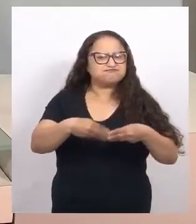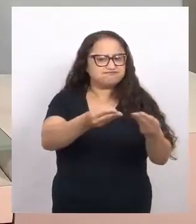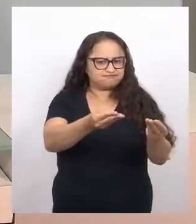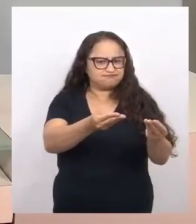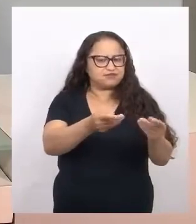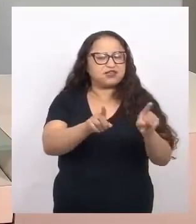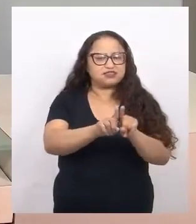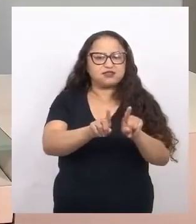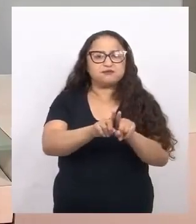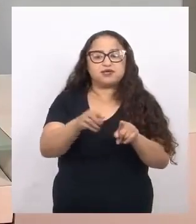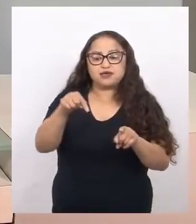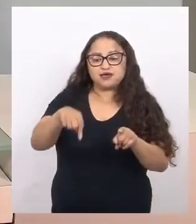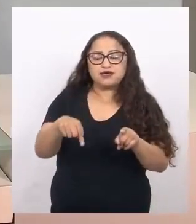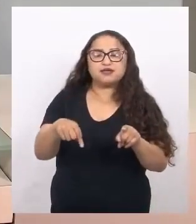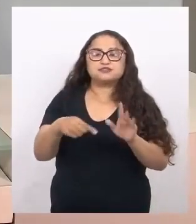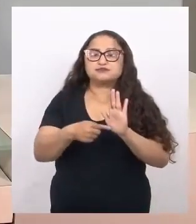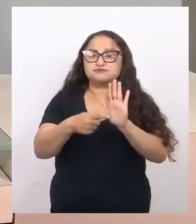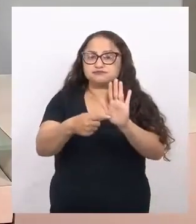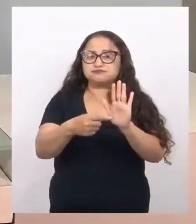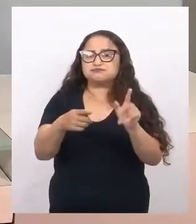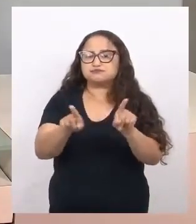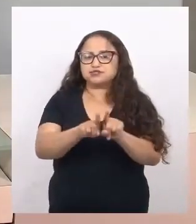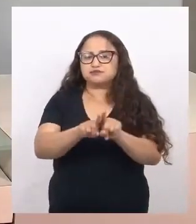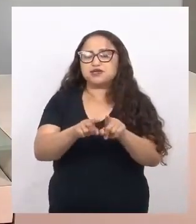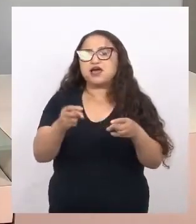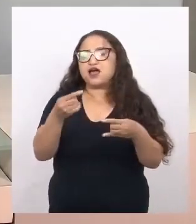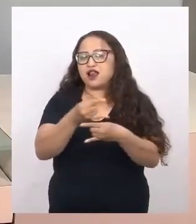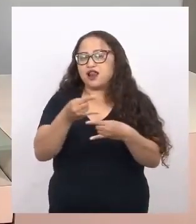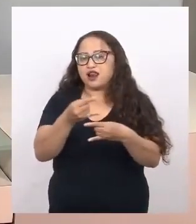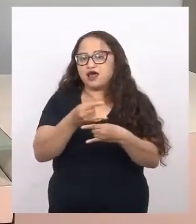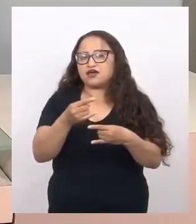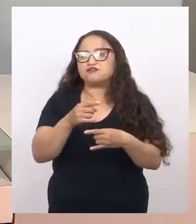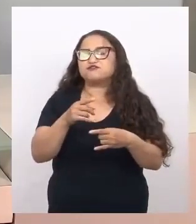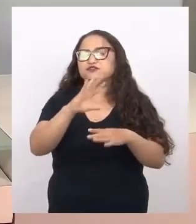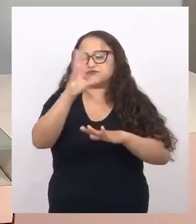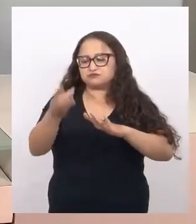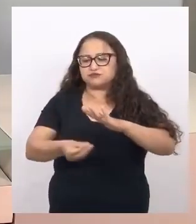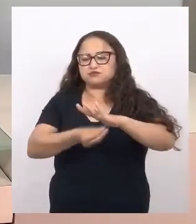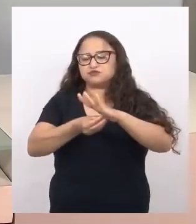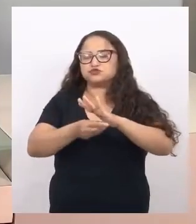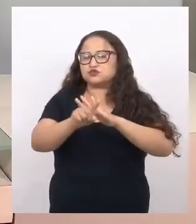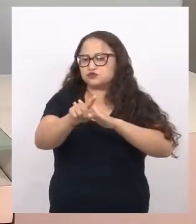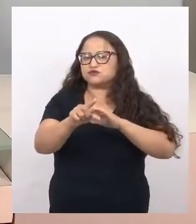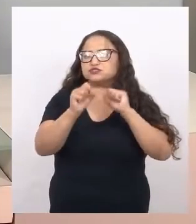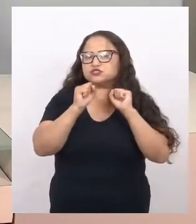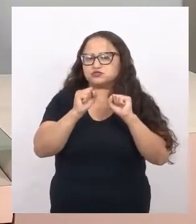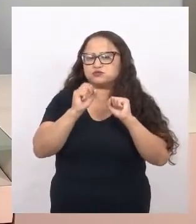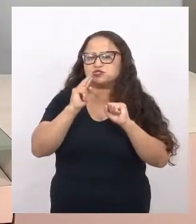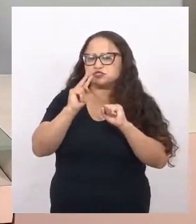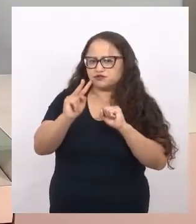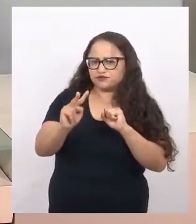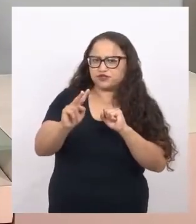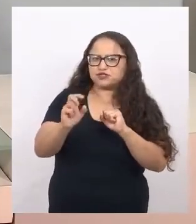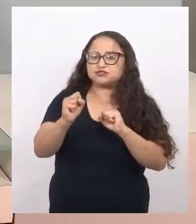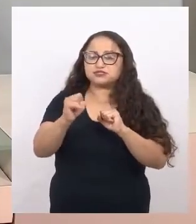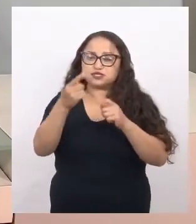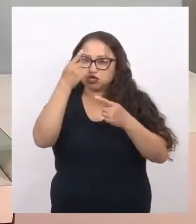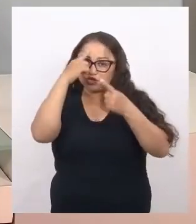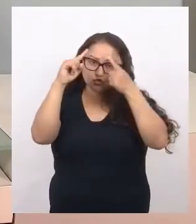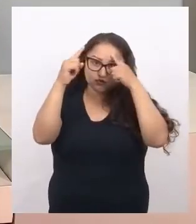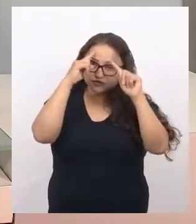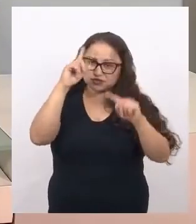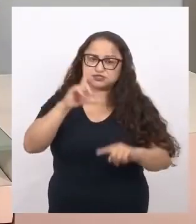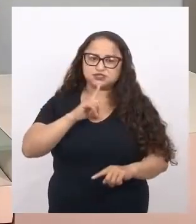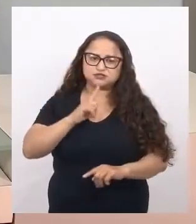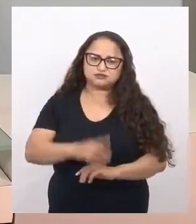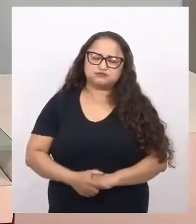apresentação para vocês também, e essa live ficará disponível no repositório para que vocês possam se reportar caso tenham dúvidas, tá bom?